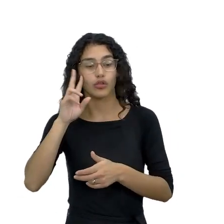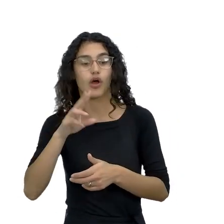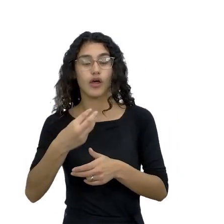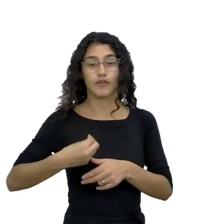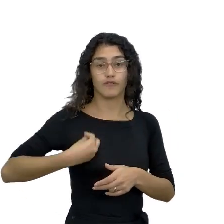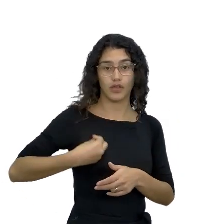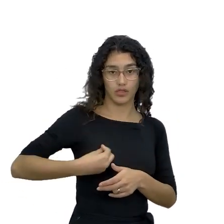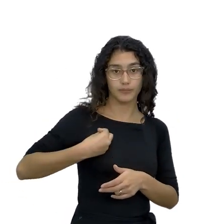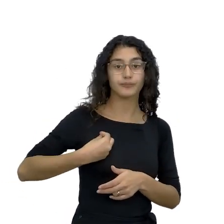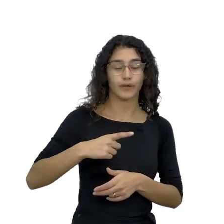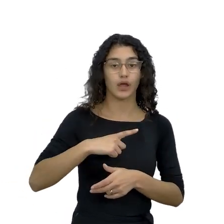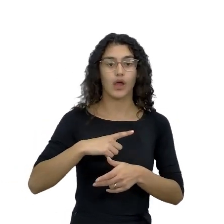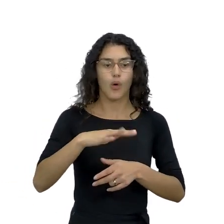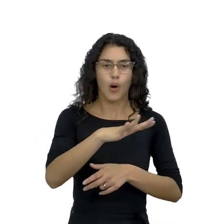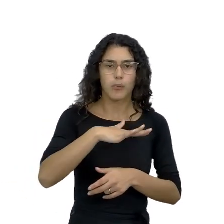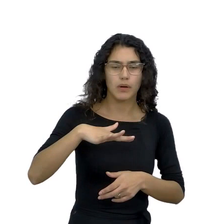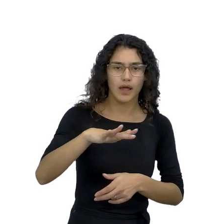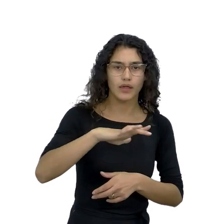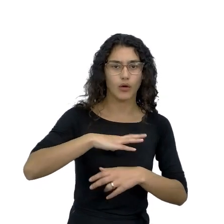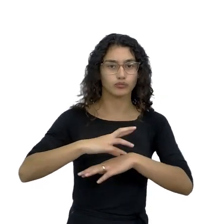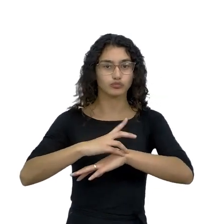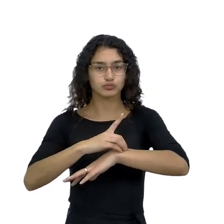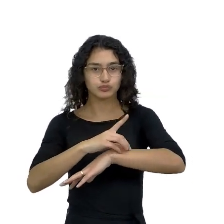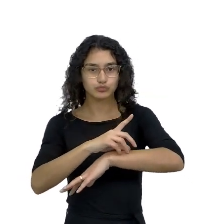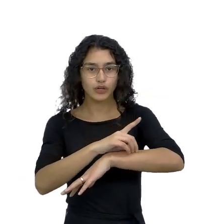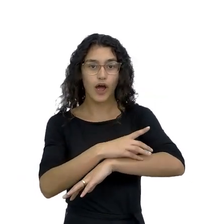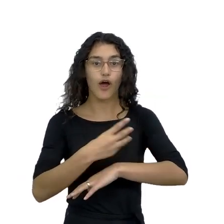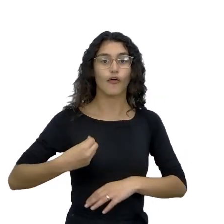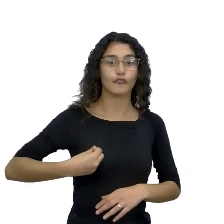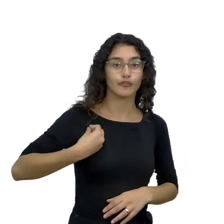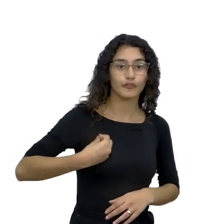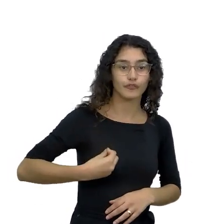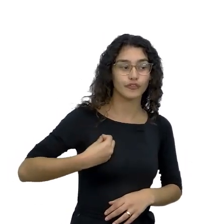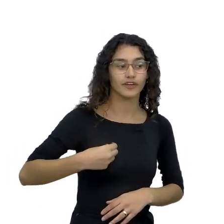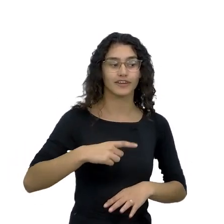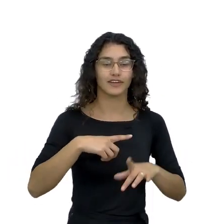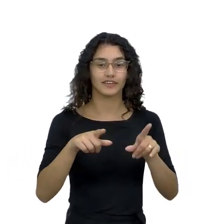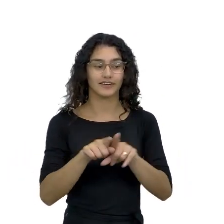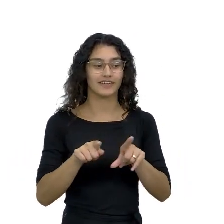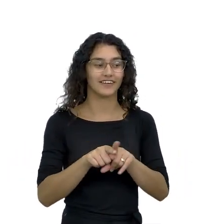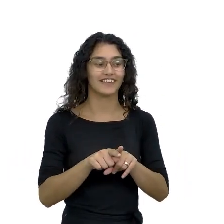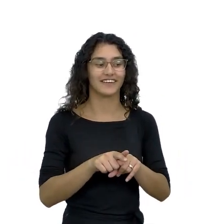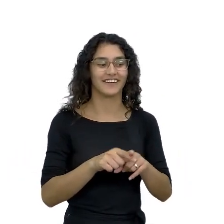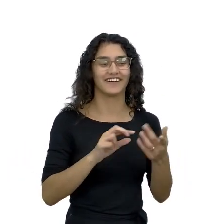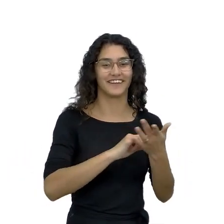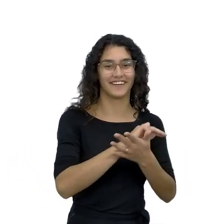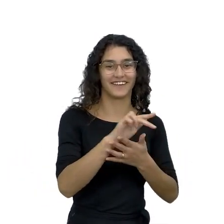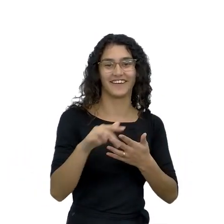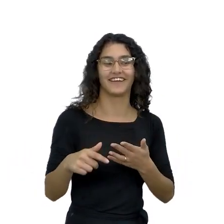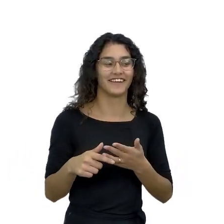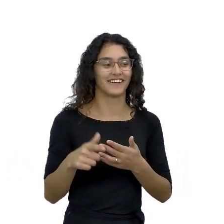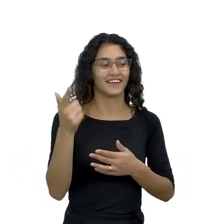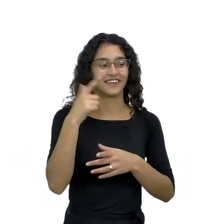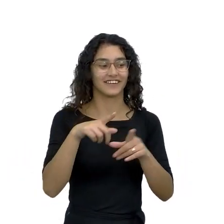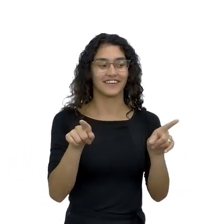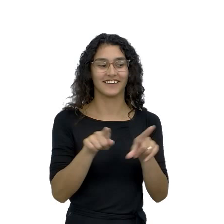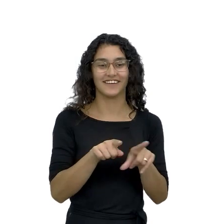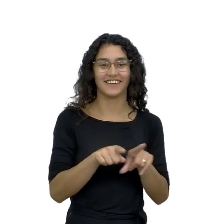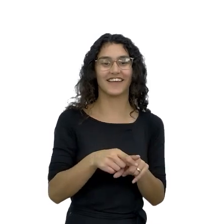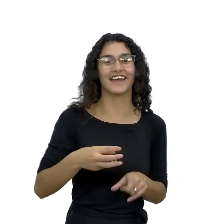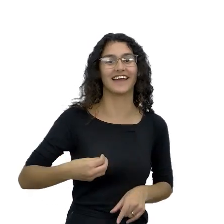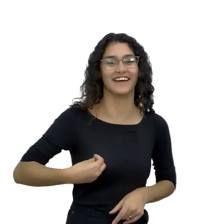O ambiente em que esses dinossauros viveram, as adaptações necessárias para a sua